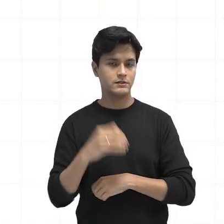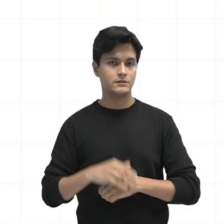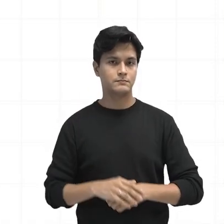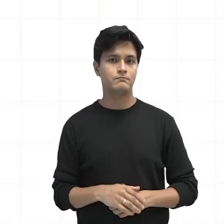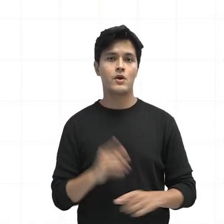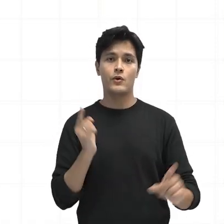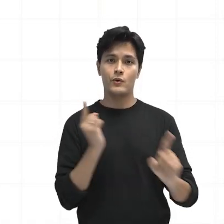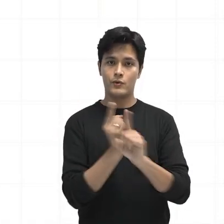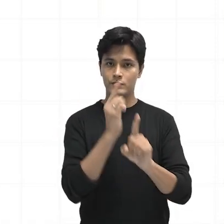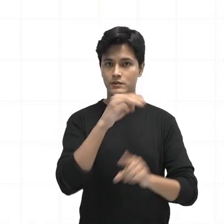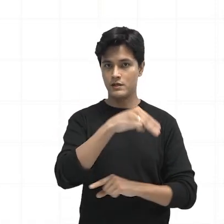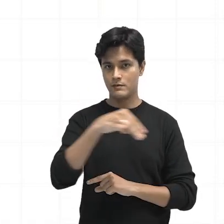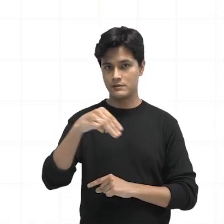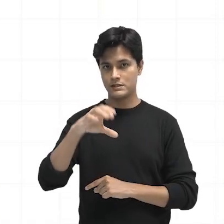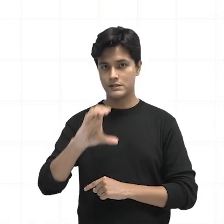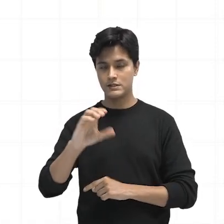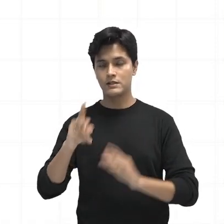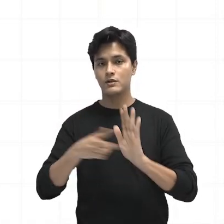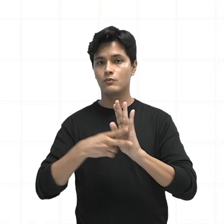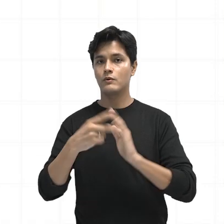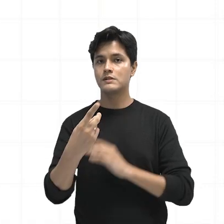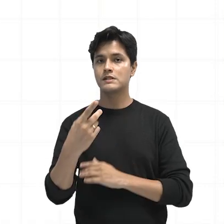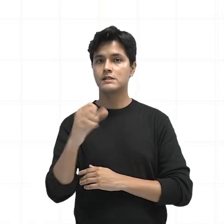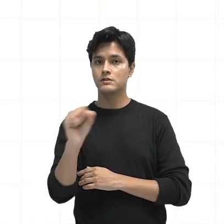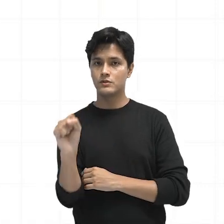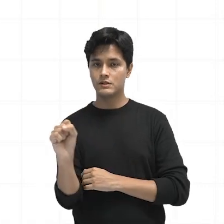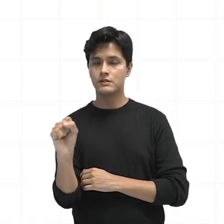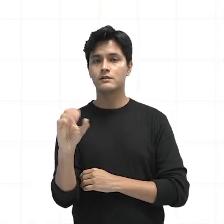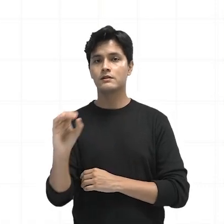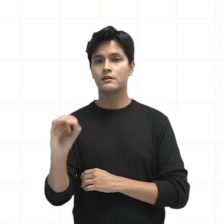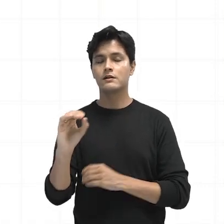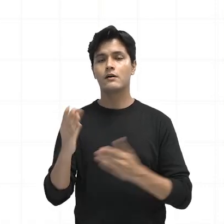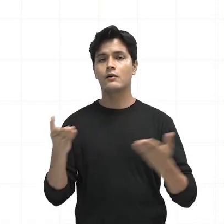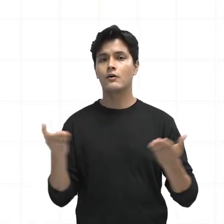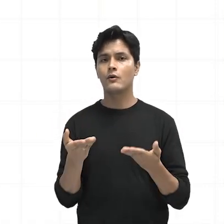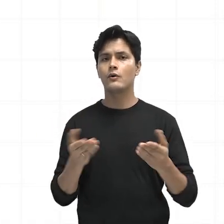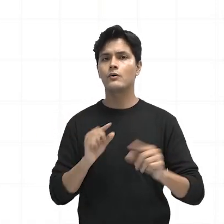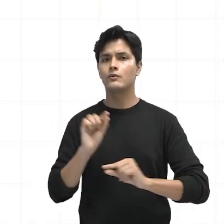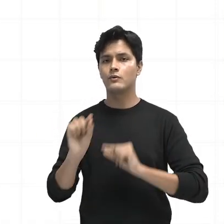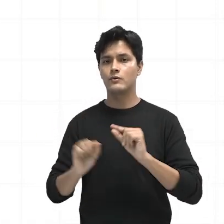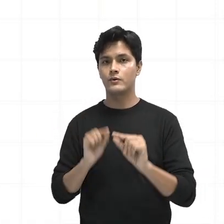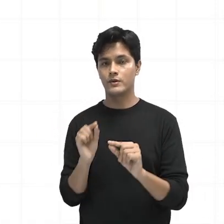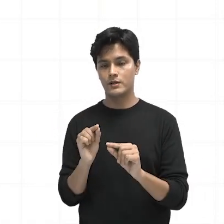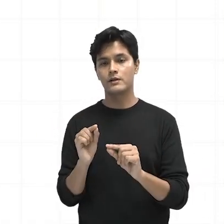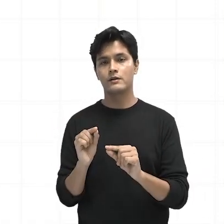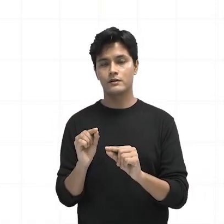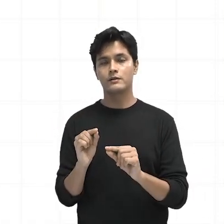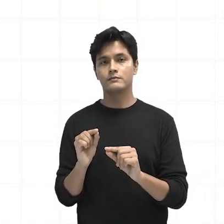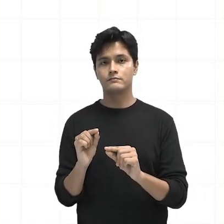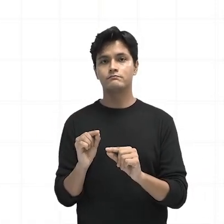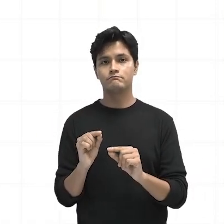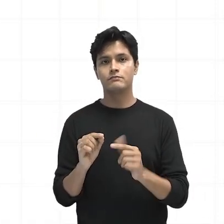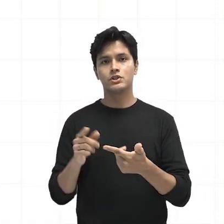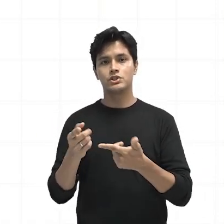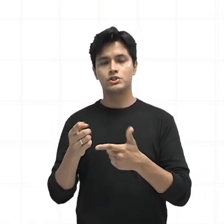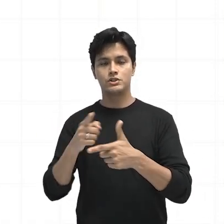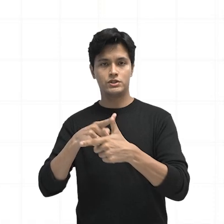o MMC igual a 180, o próximo passo é realizar a divisão por